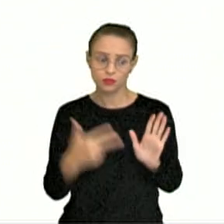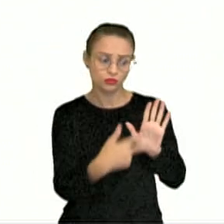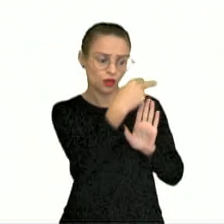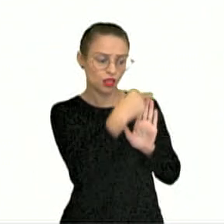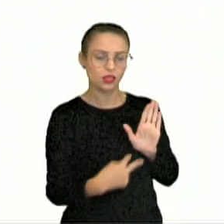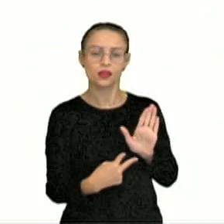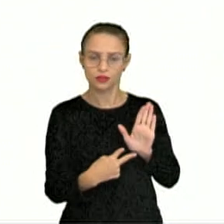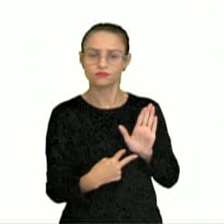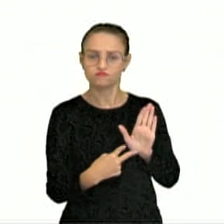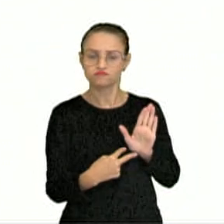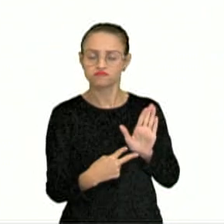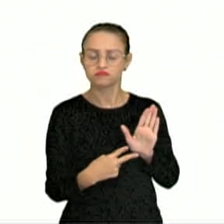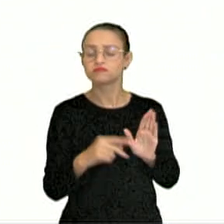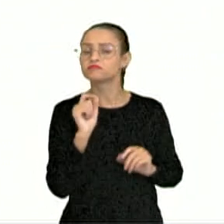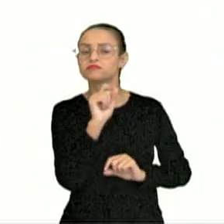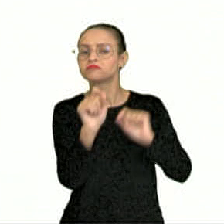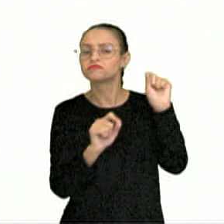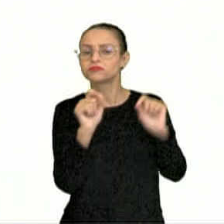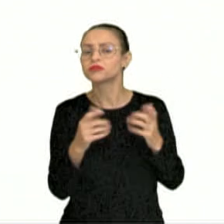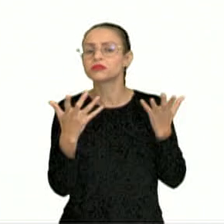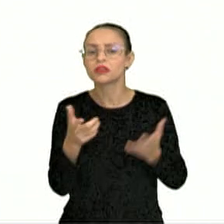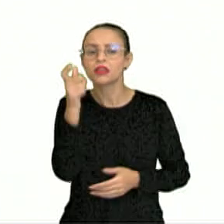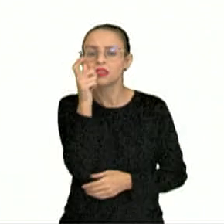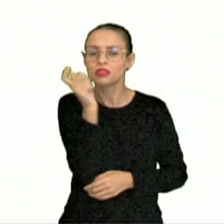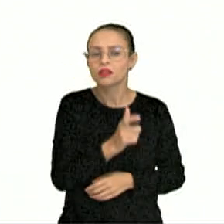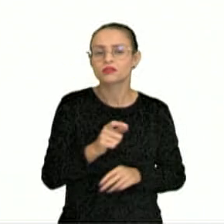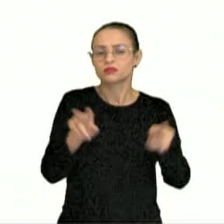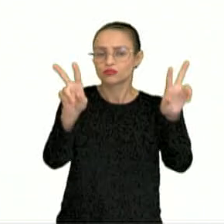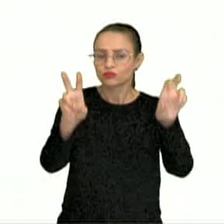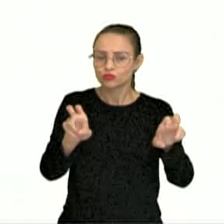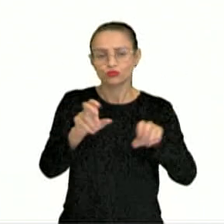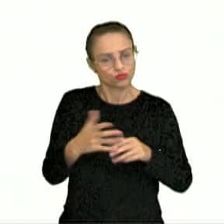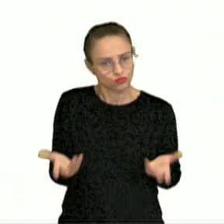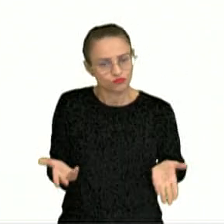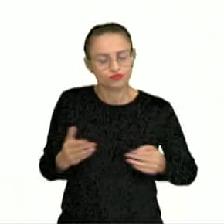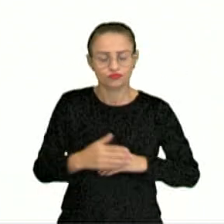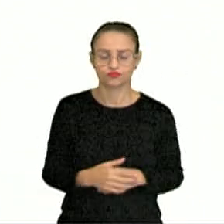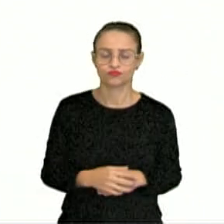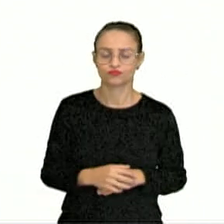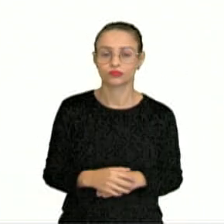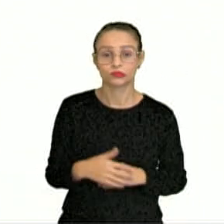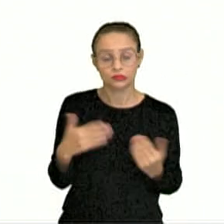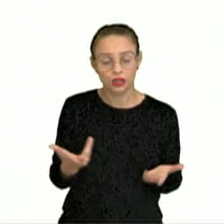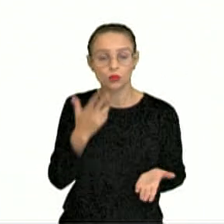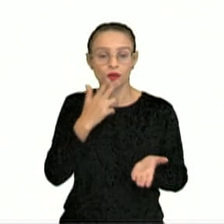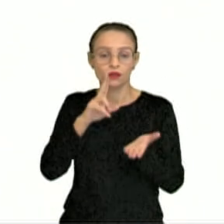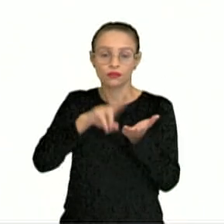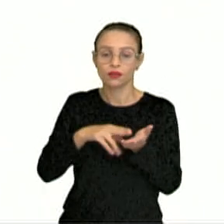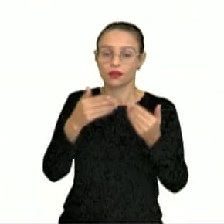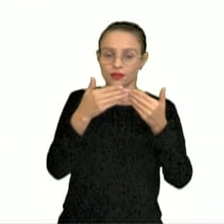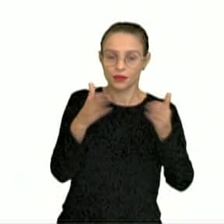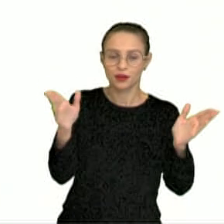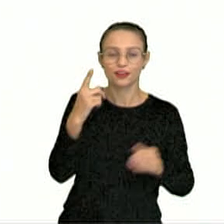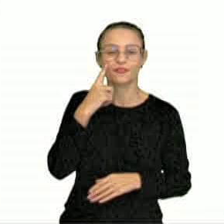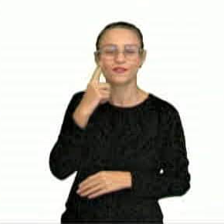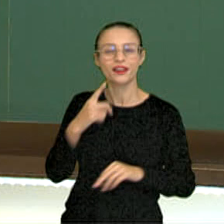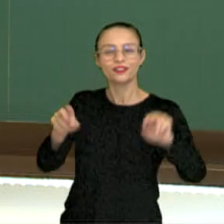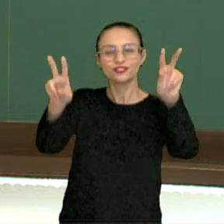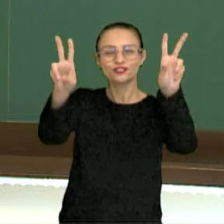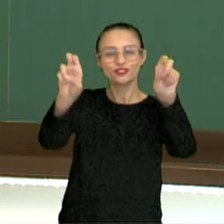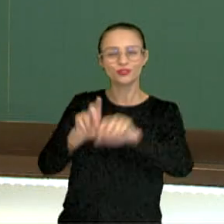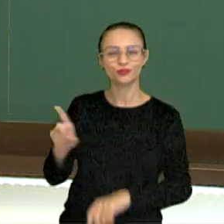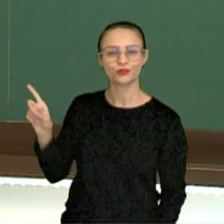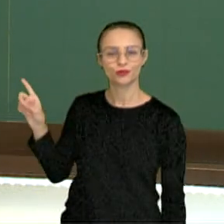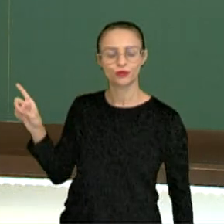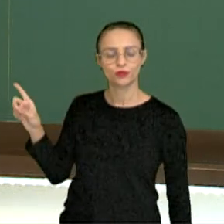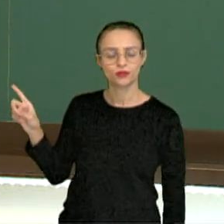sentir atraídas pelo assunto que aborda. Isso mesmo. Então, esta carta aberta, pelo que nós vemos lá no título,